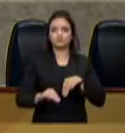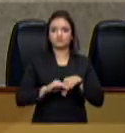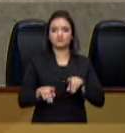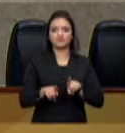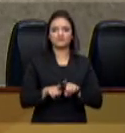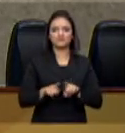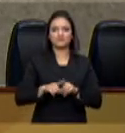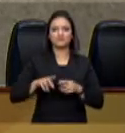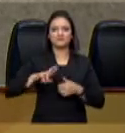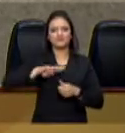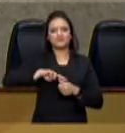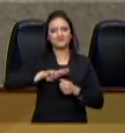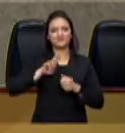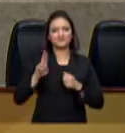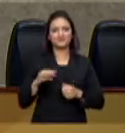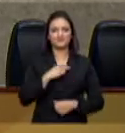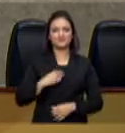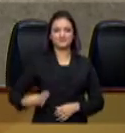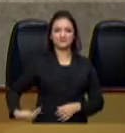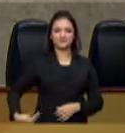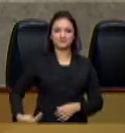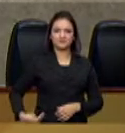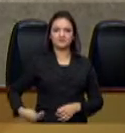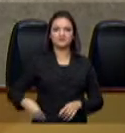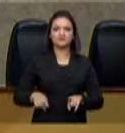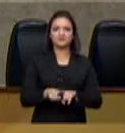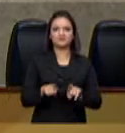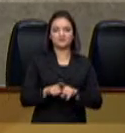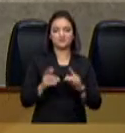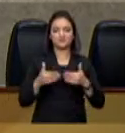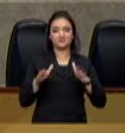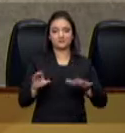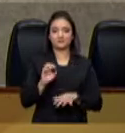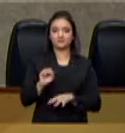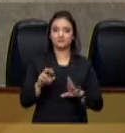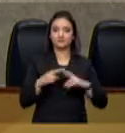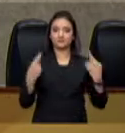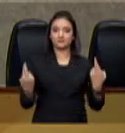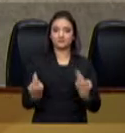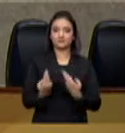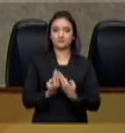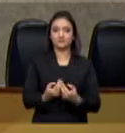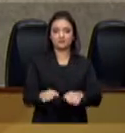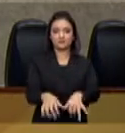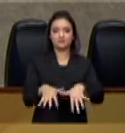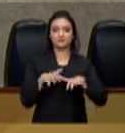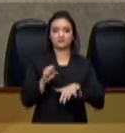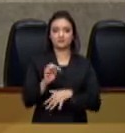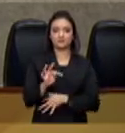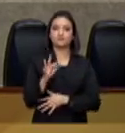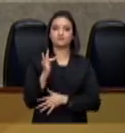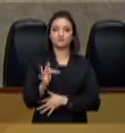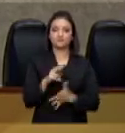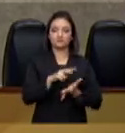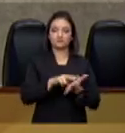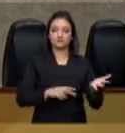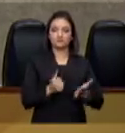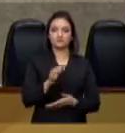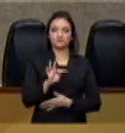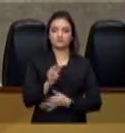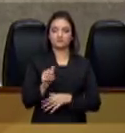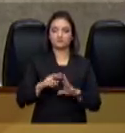Vamos abrir a 8ª sessão extraordinária do Plenário do Supremo Tribunal Federal com a leitura da ata da